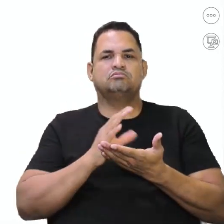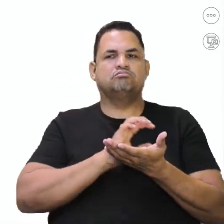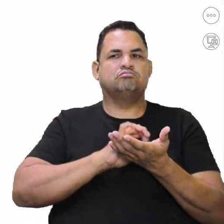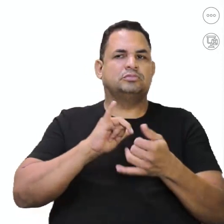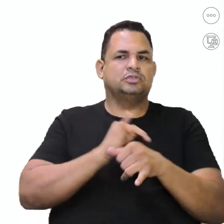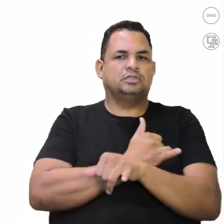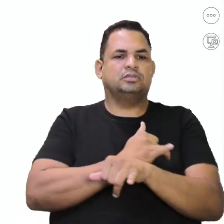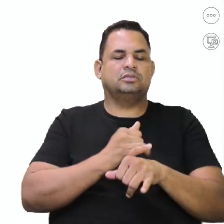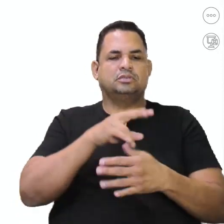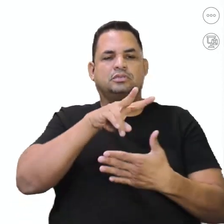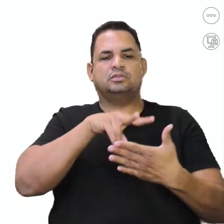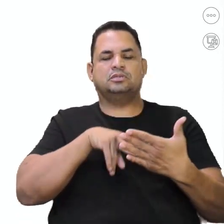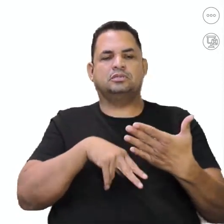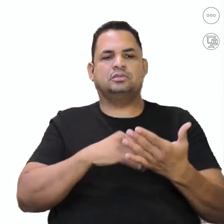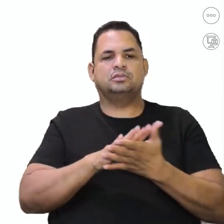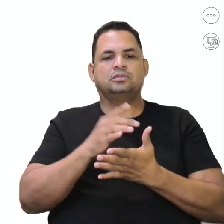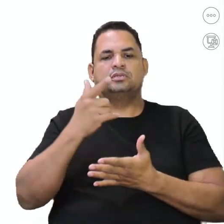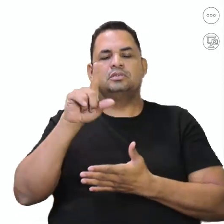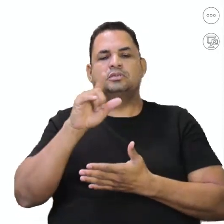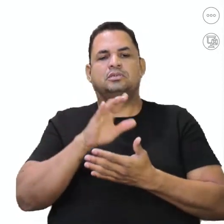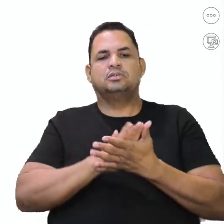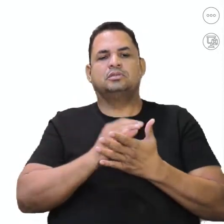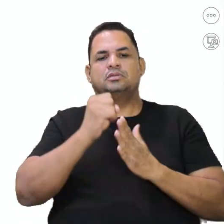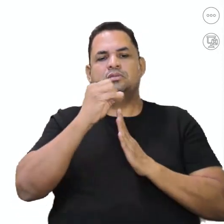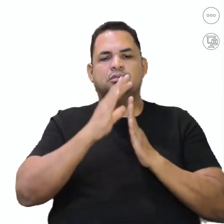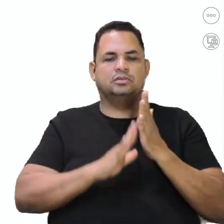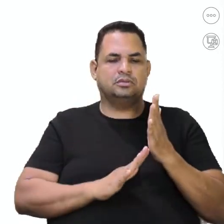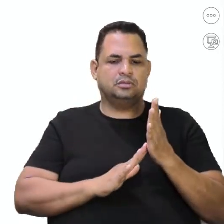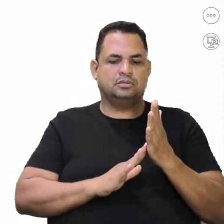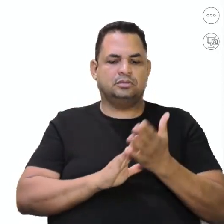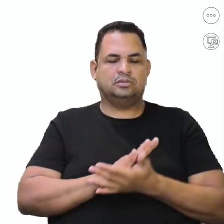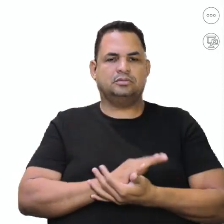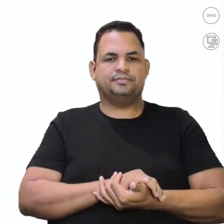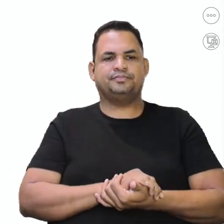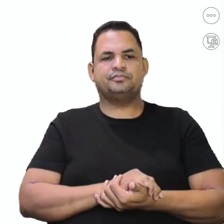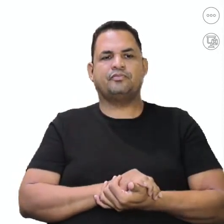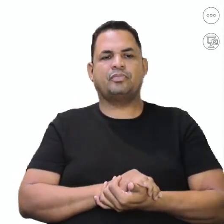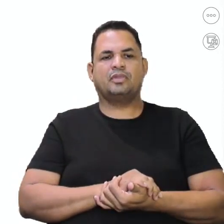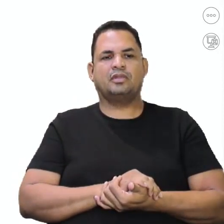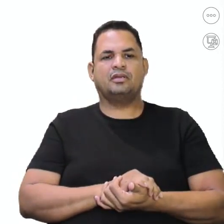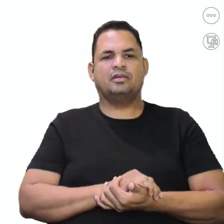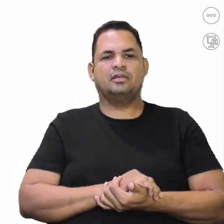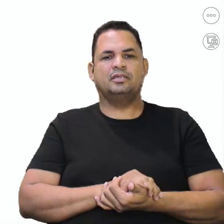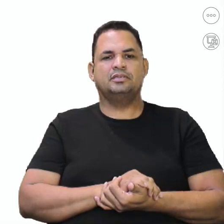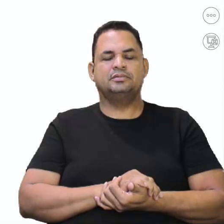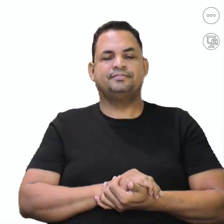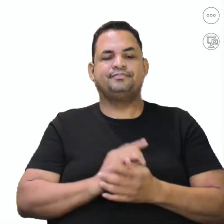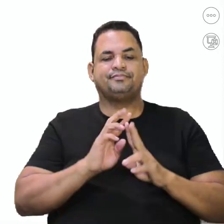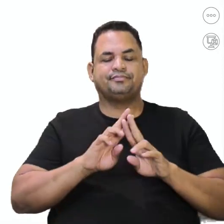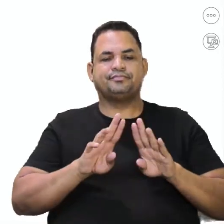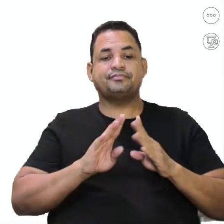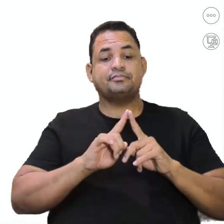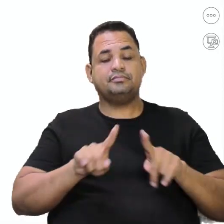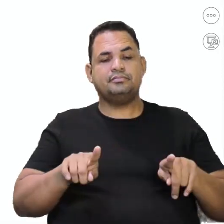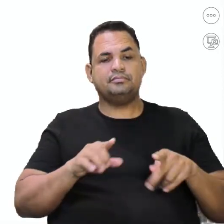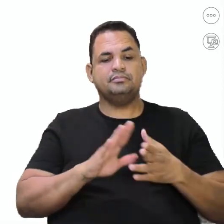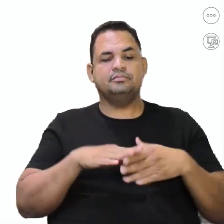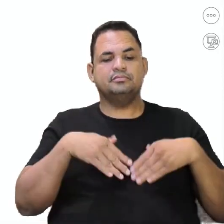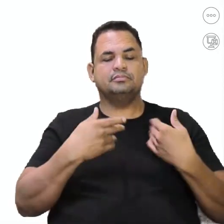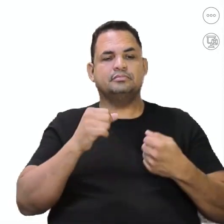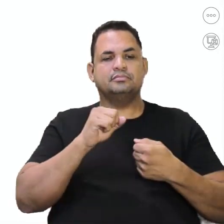leitura. Temos também outras aulas com essa questão de estratégias de leitura. Porém, antes de você